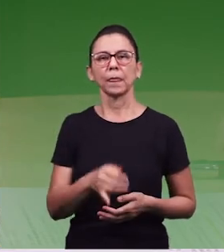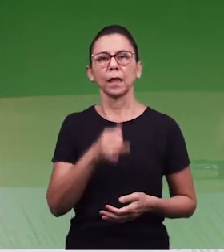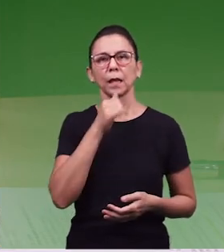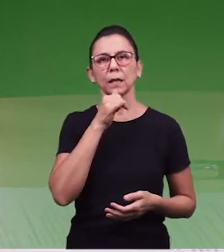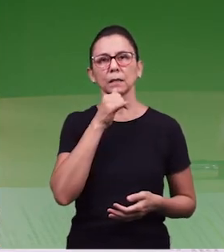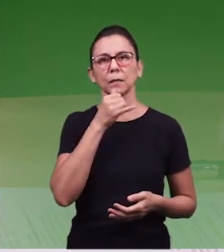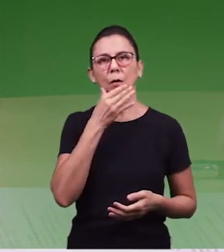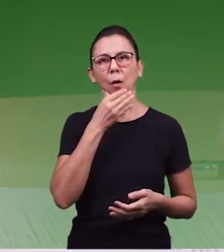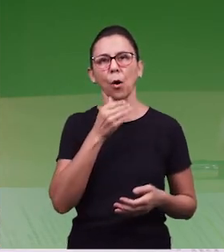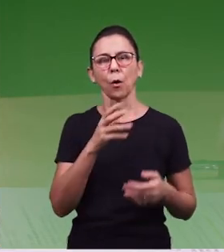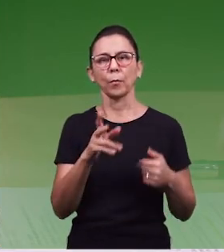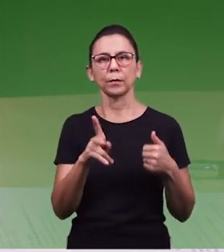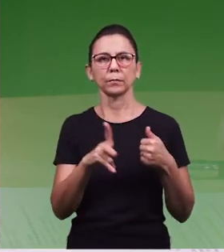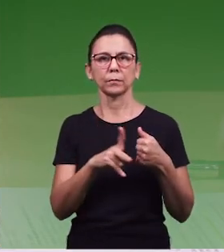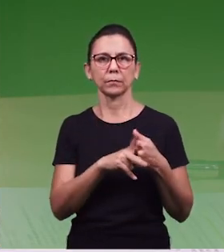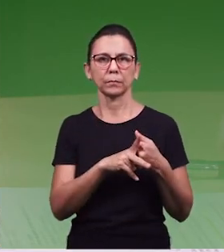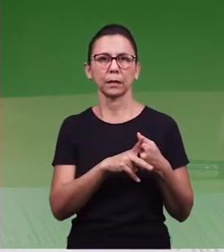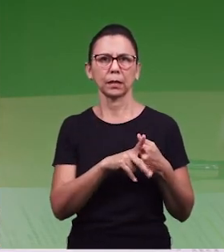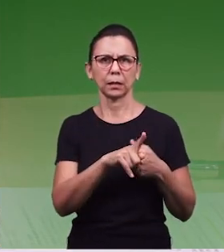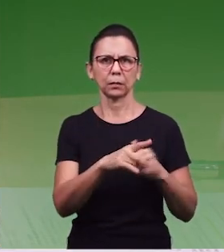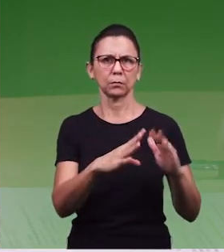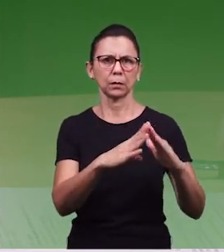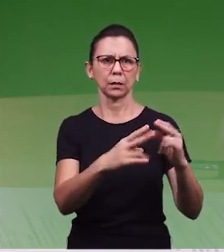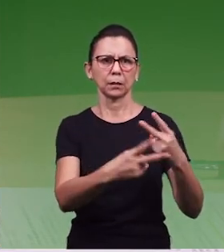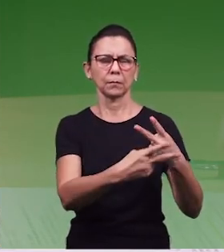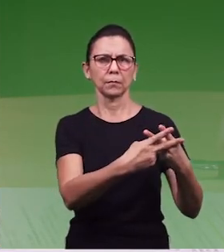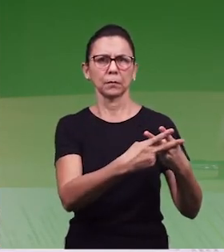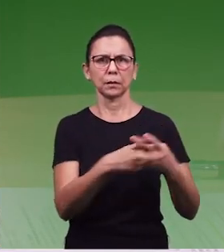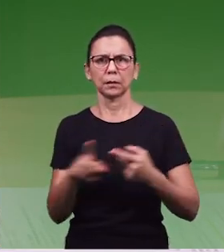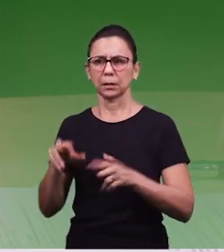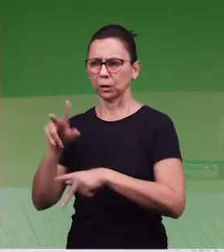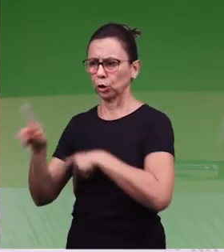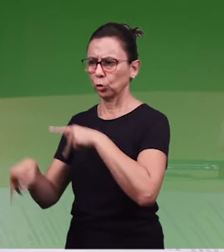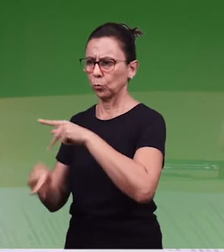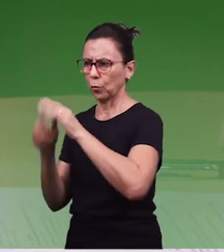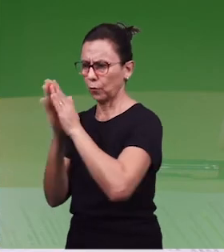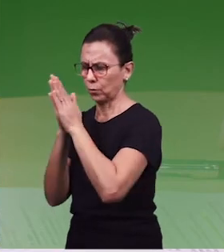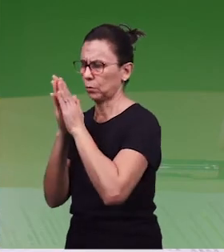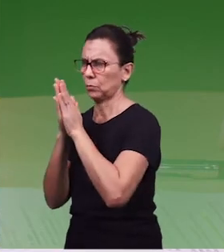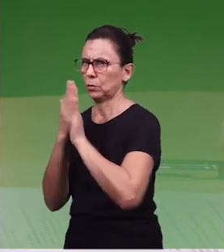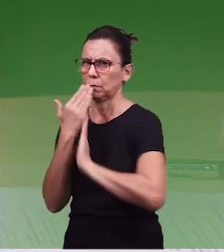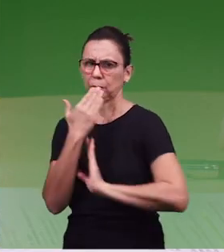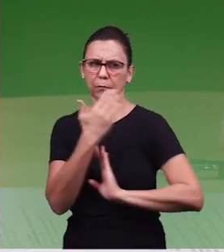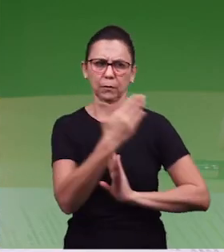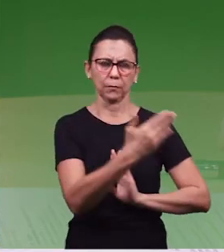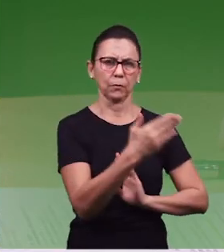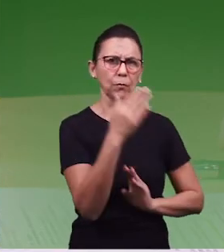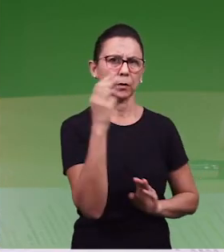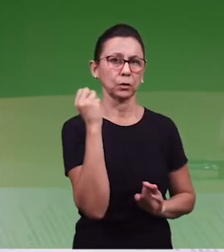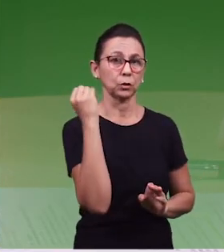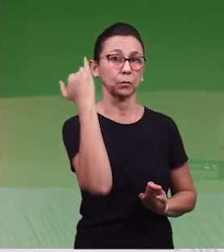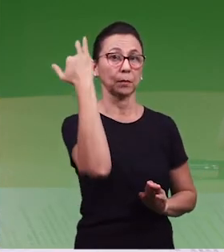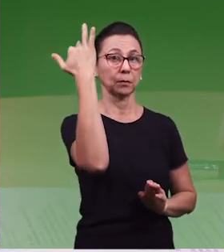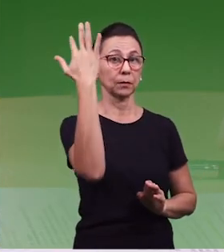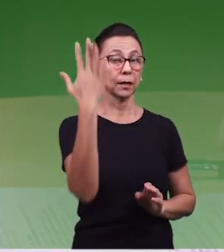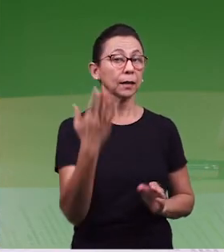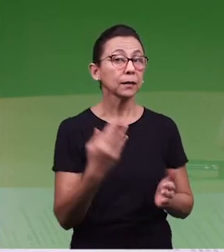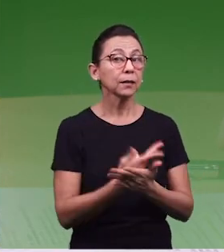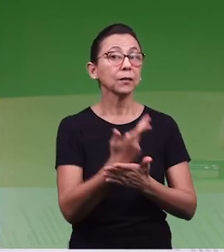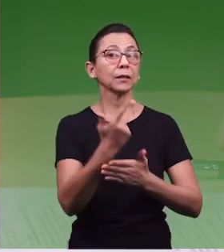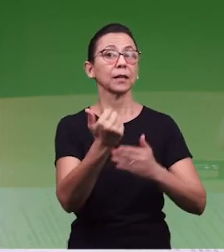ao longo da noite orando, e de madrugada então acontece aquela experiência da soltura de Pedro ali